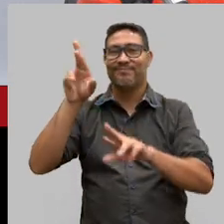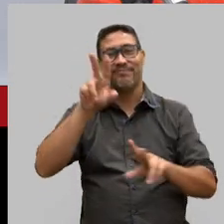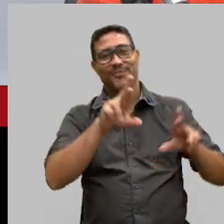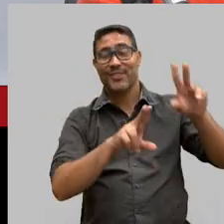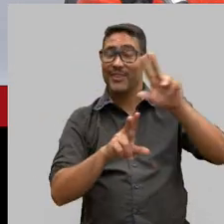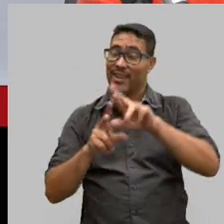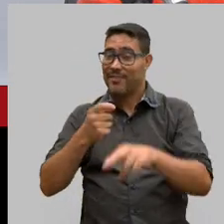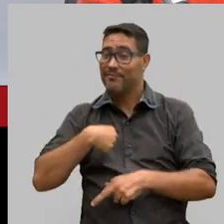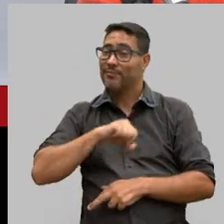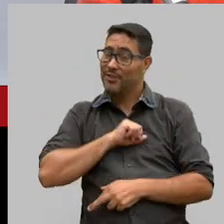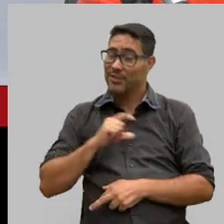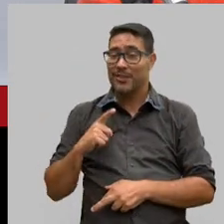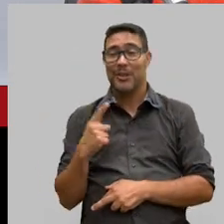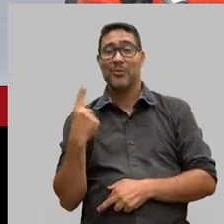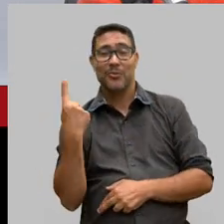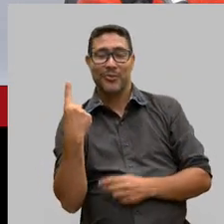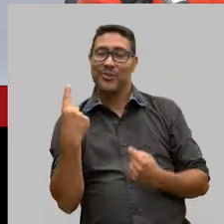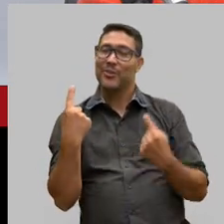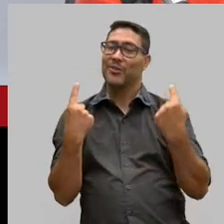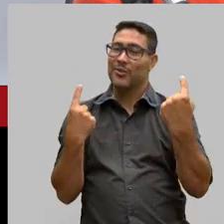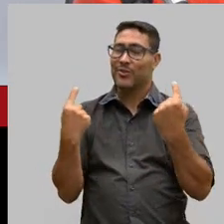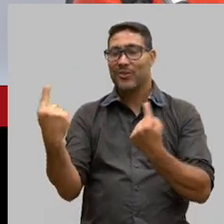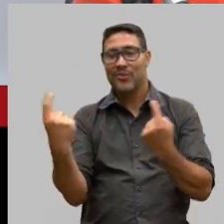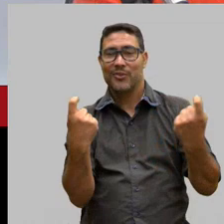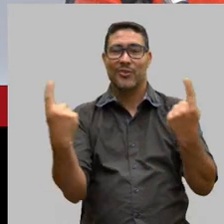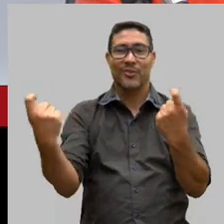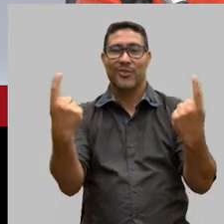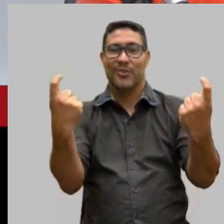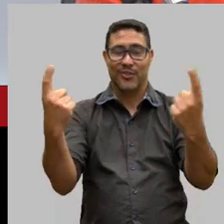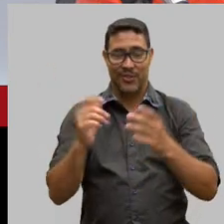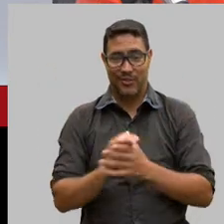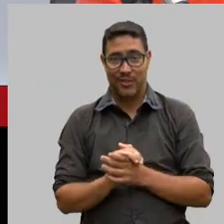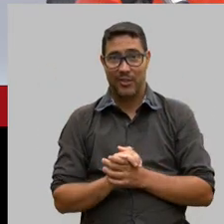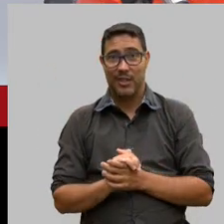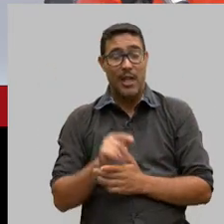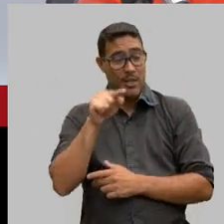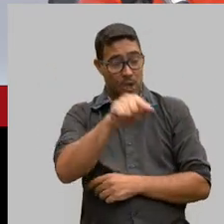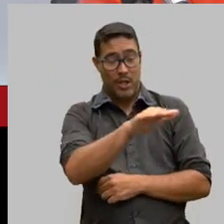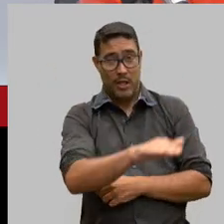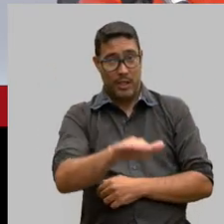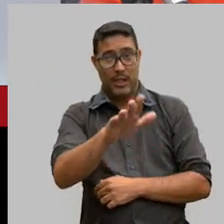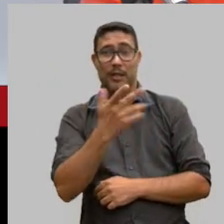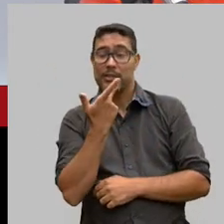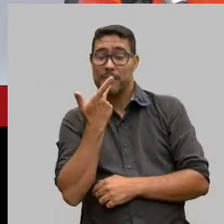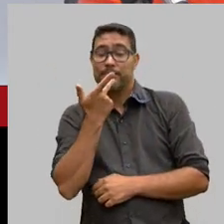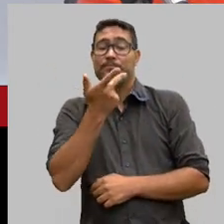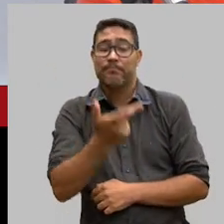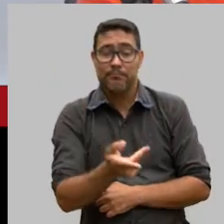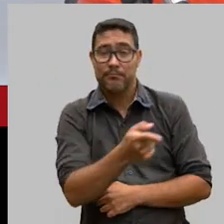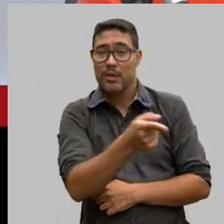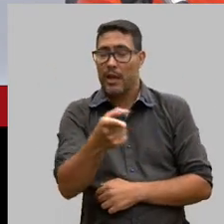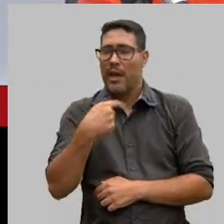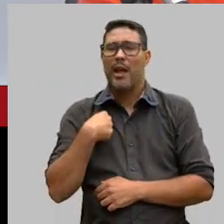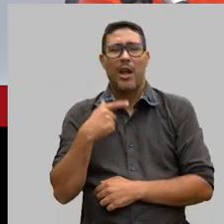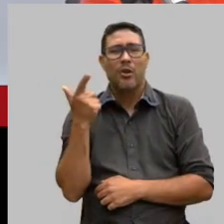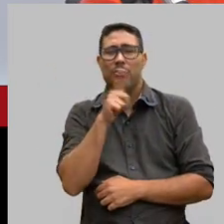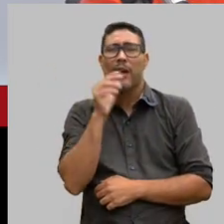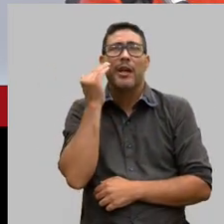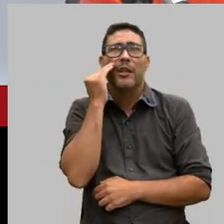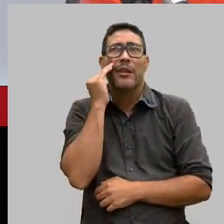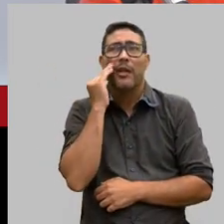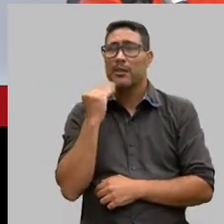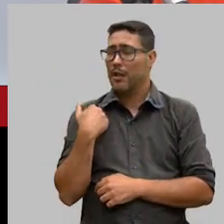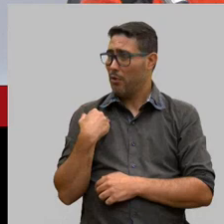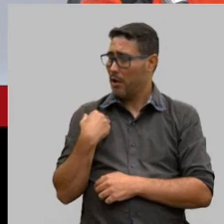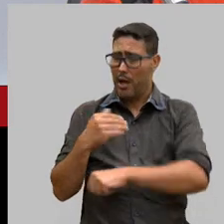único isso nos torna belo quando a gente fala isso para uma criança ela aprende que tá tudo bem ela não tem a mesma cor que eu